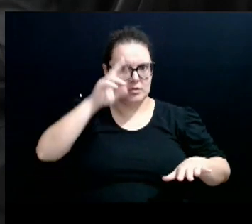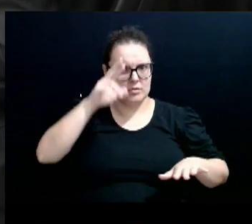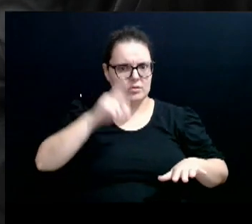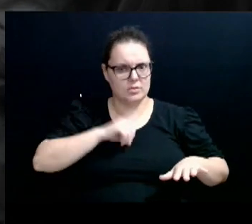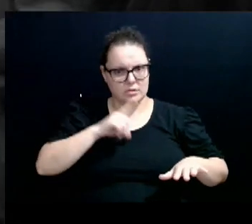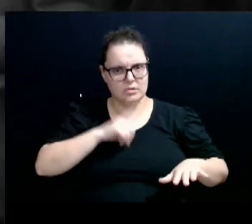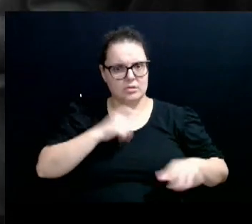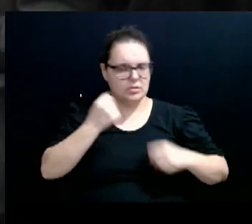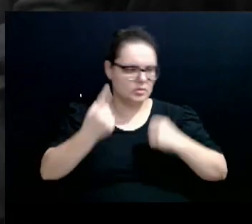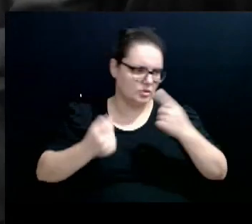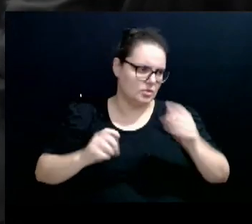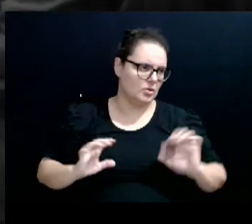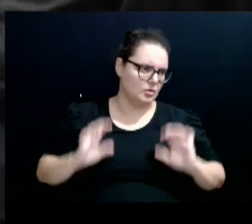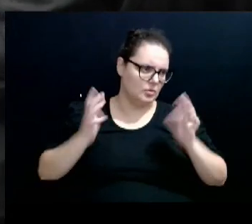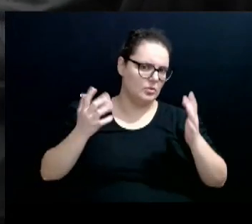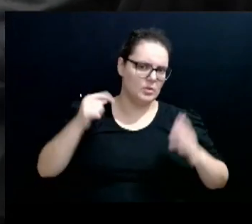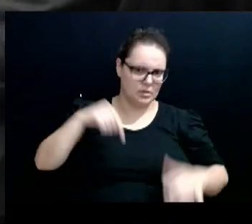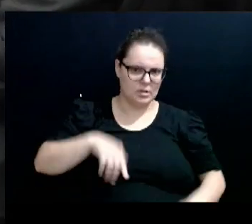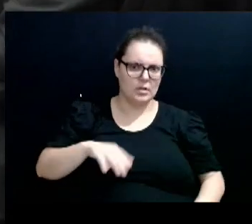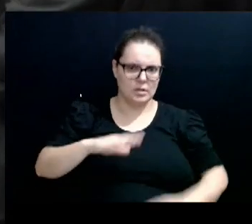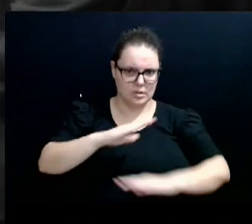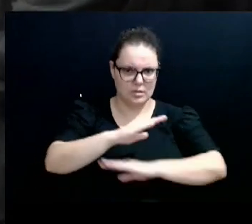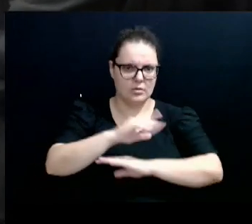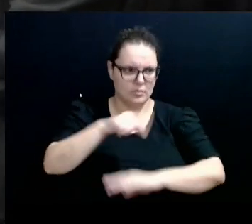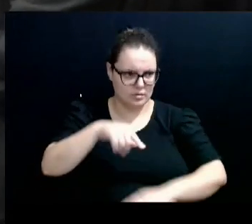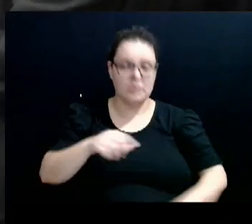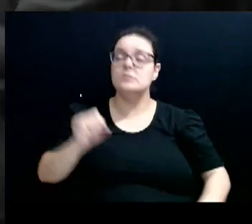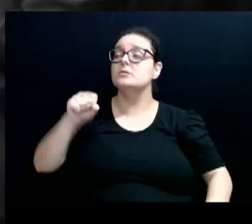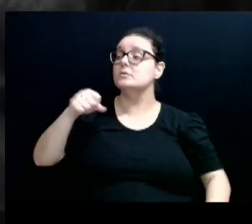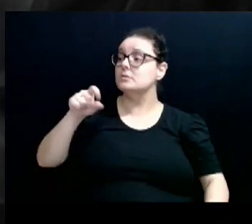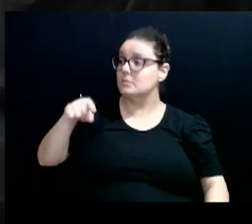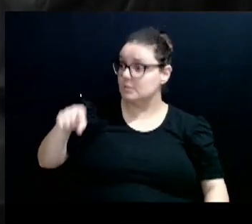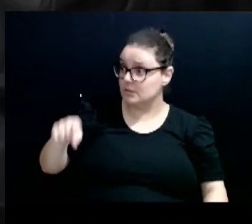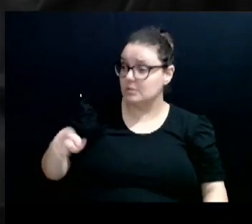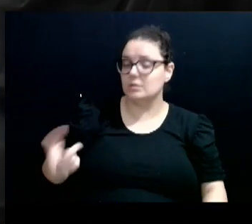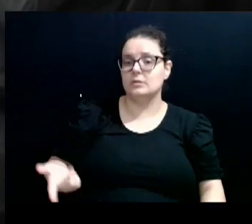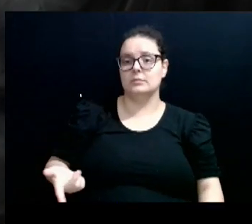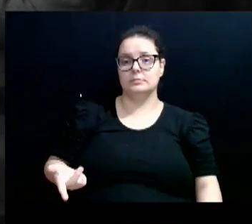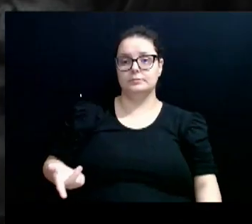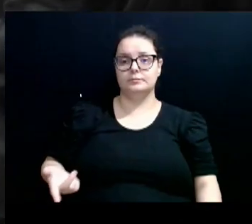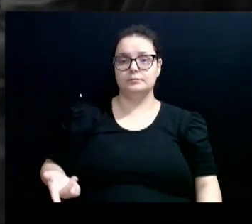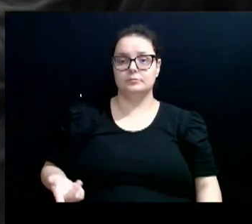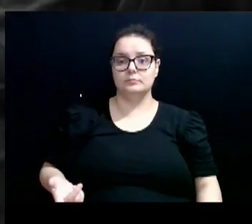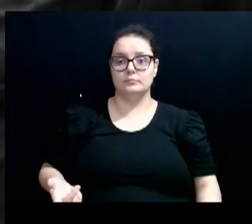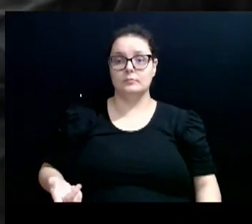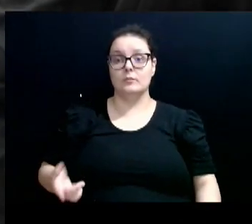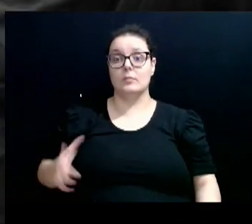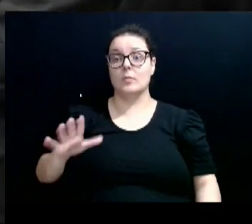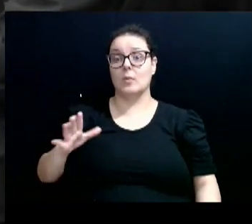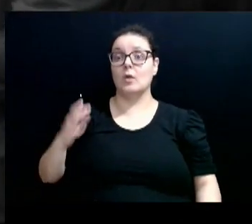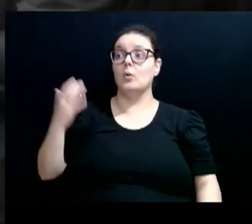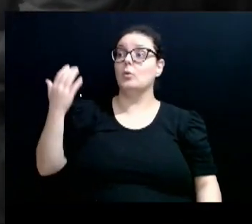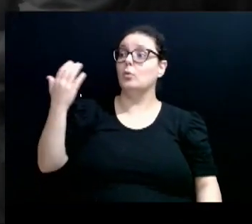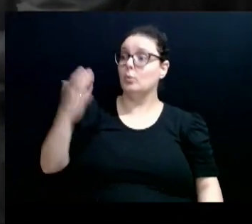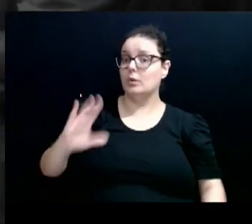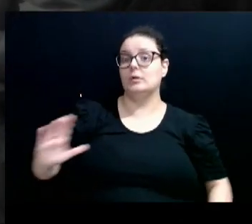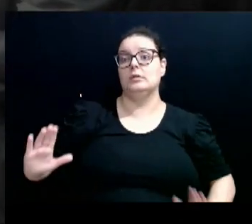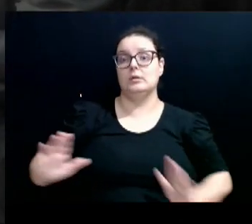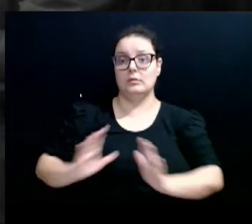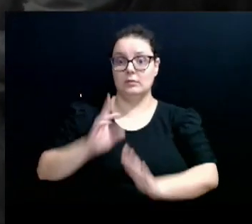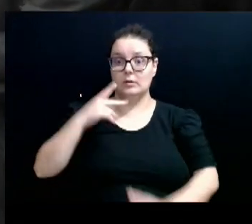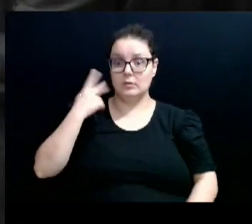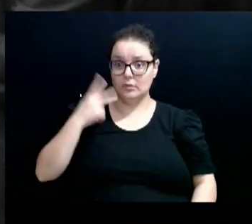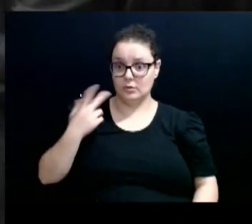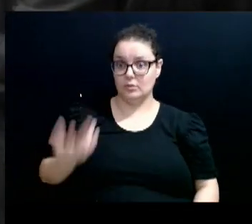eventos aqui na casa, foi, não foi isso? Exatamente, foi. Aliás, o lançamento da Frente Parlamentar de